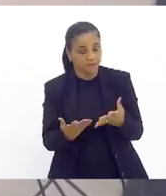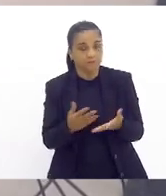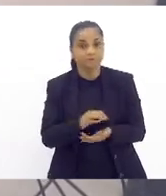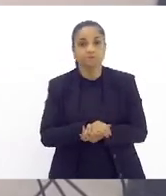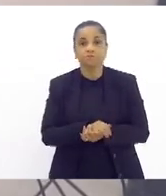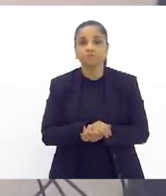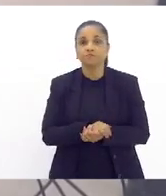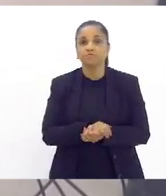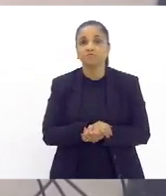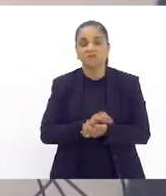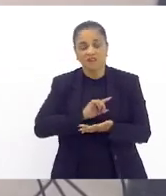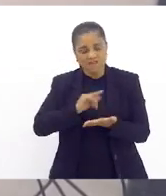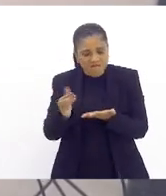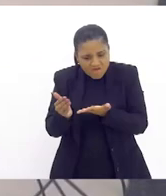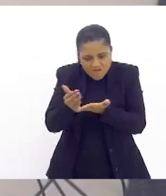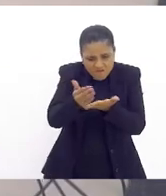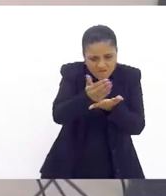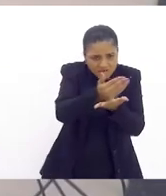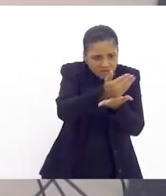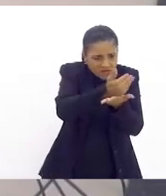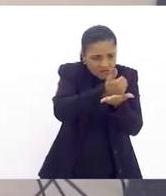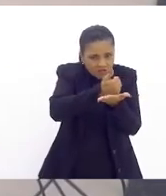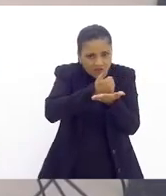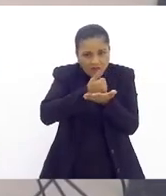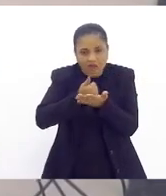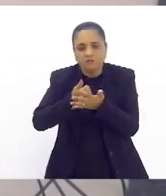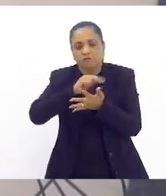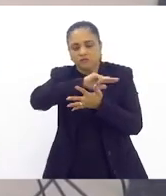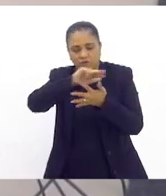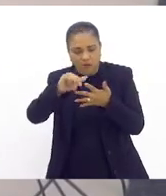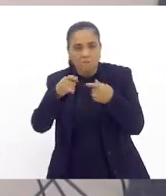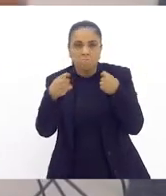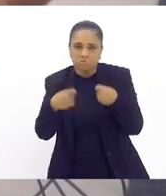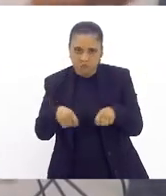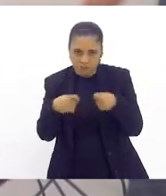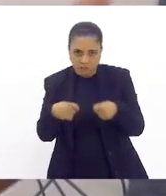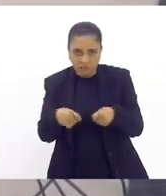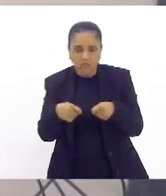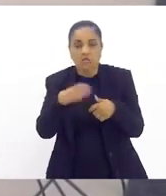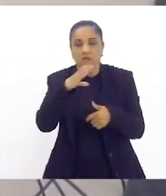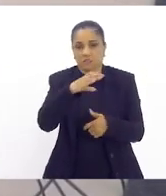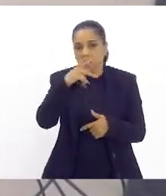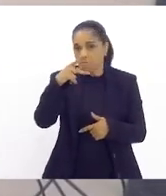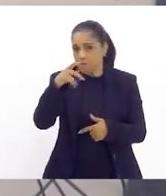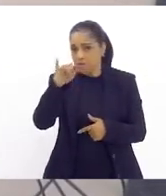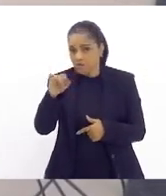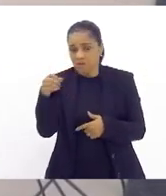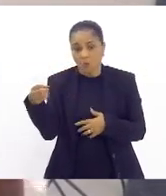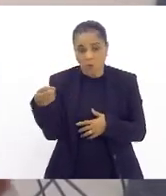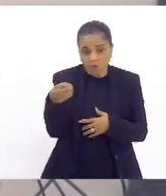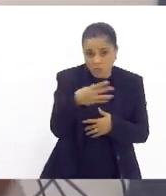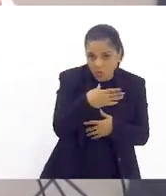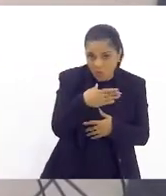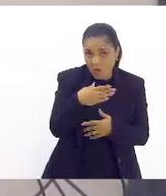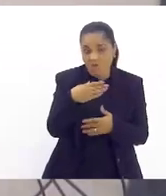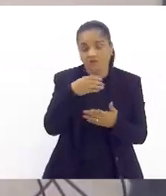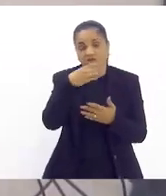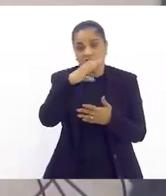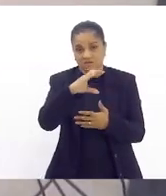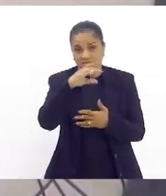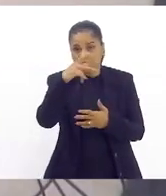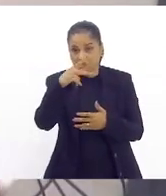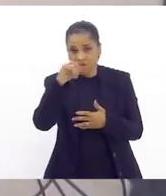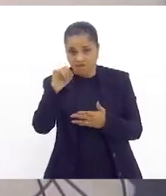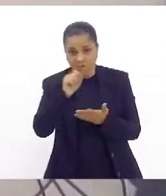Há muitos dados aqui que precisam ser recolhidos e acho que a CPI caminho nesse sentido há uma nova CPI para ser publicada acho que a gente